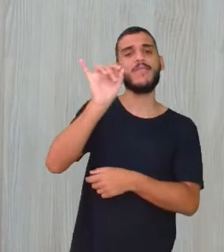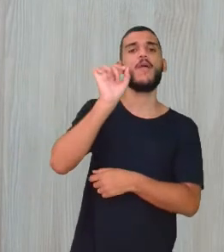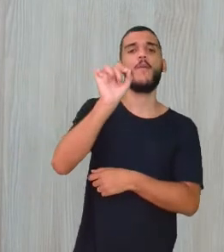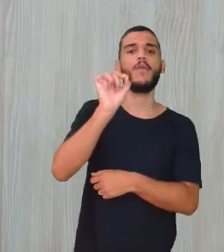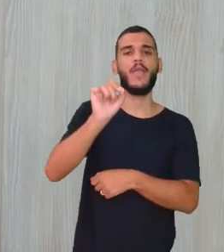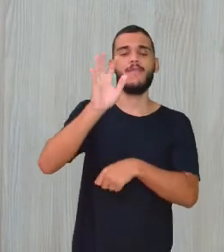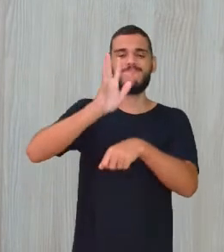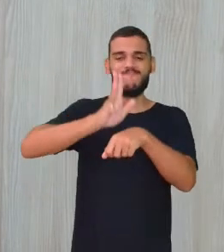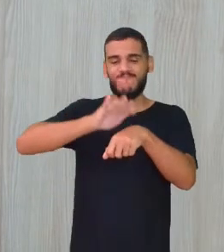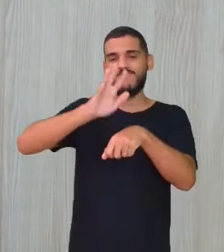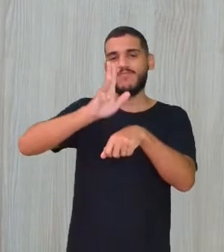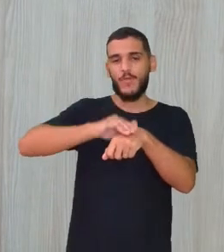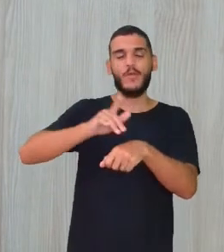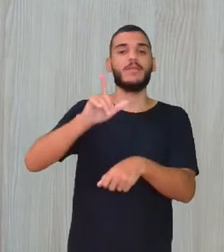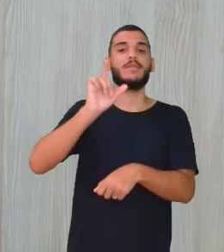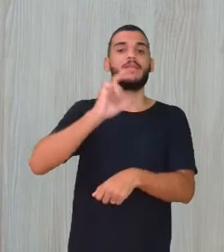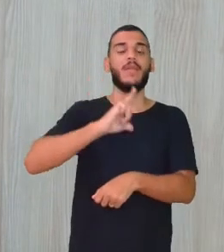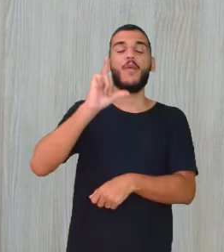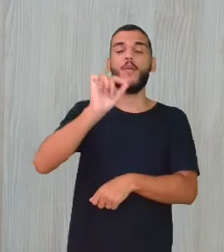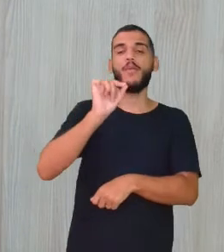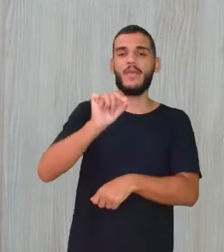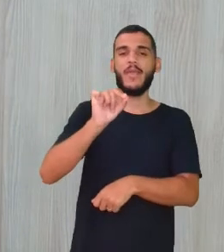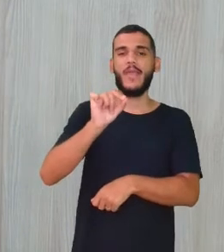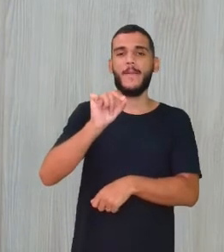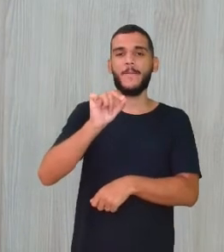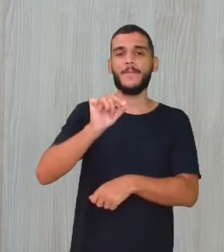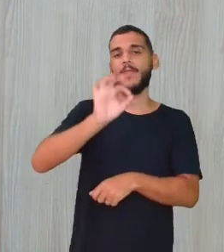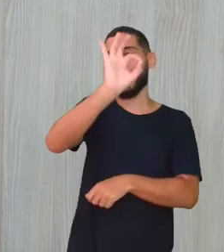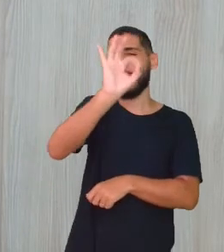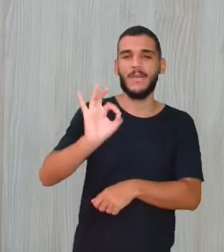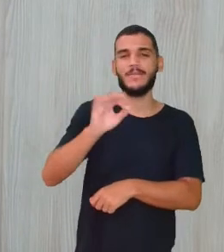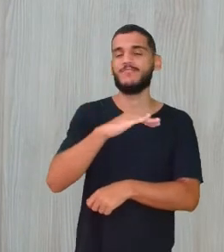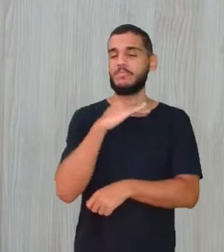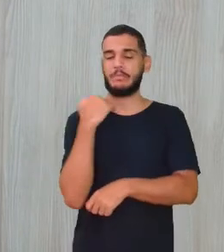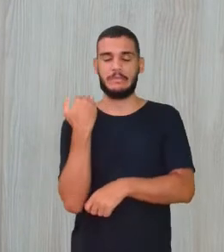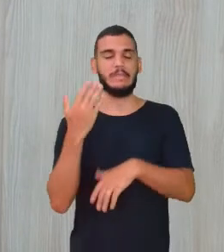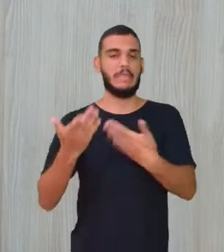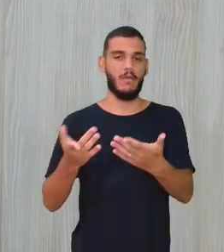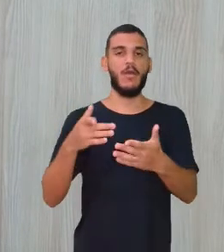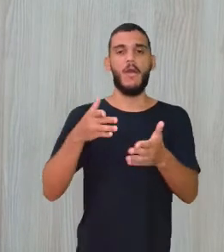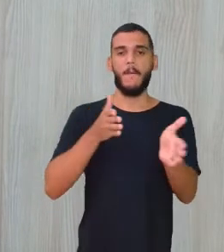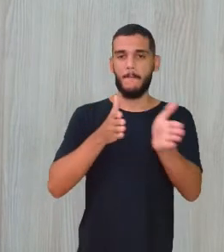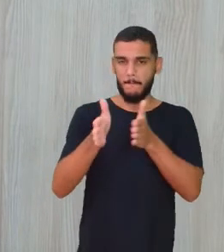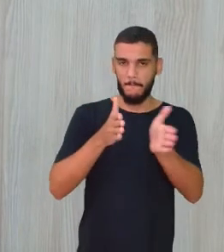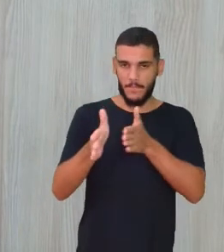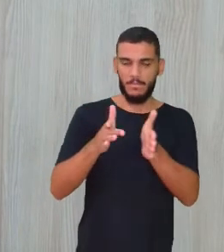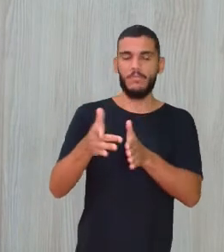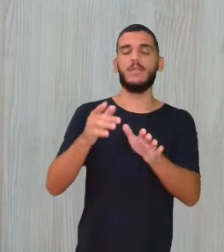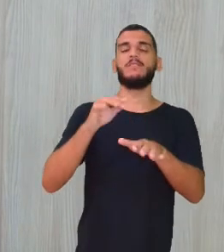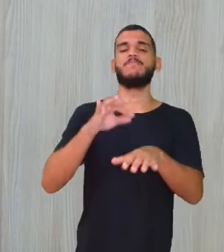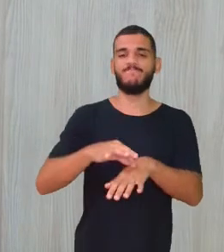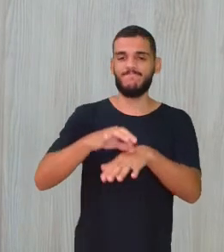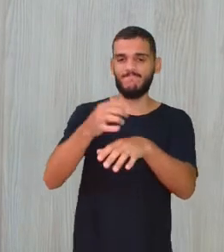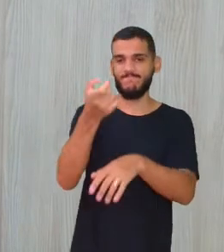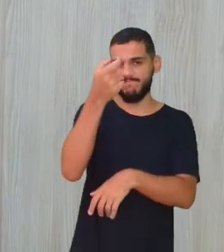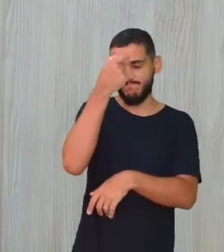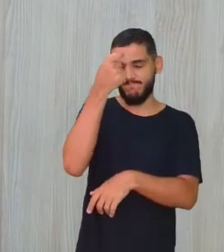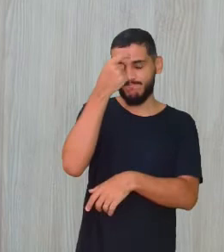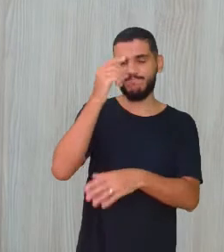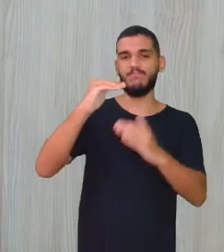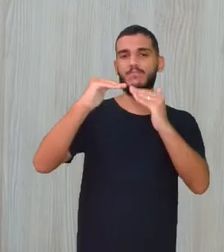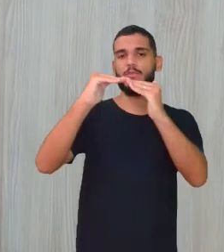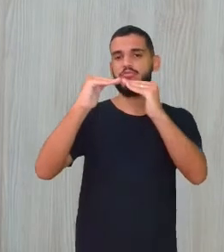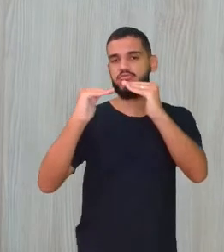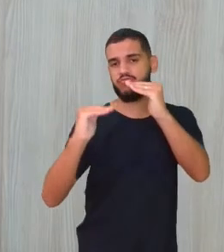tanto tem um percentual de mortalidade. E com essa campanha, diminui também a questão de mortalidade e conscientização. Então, vamos